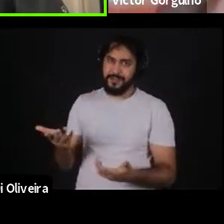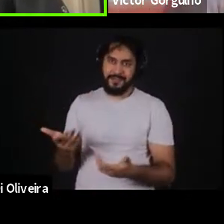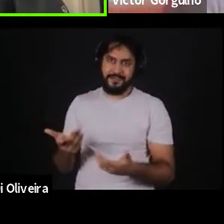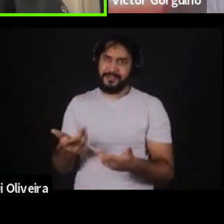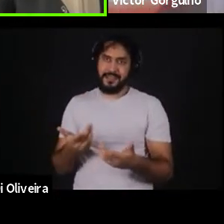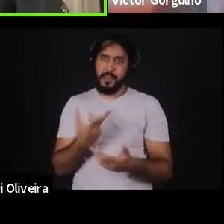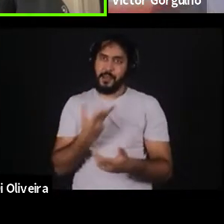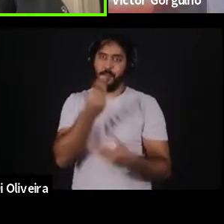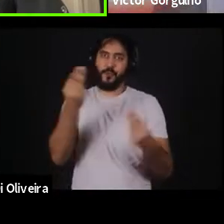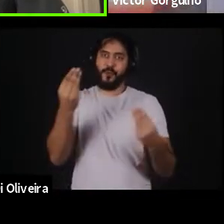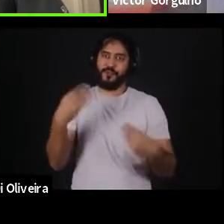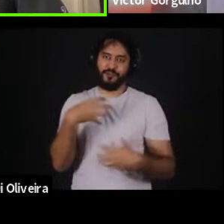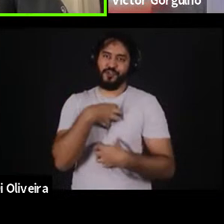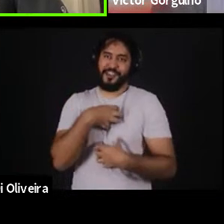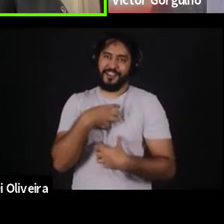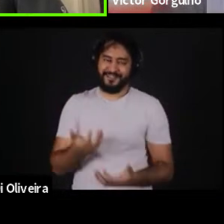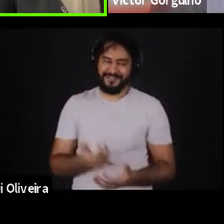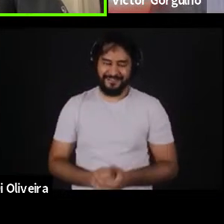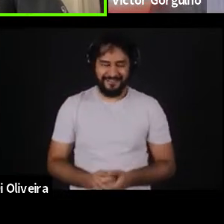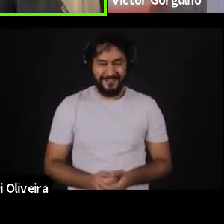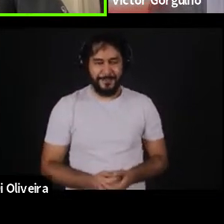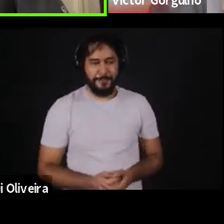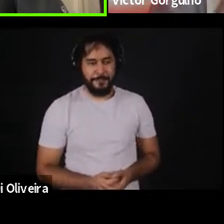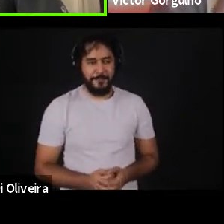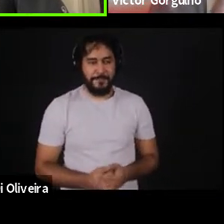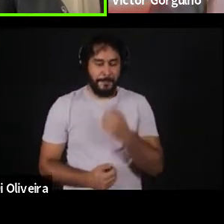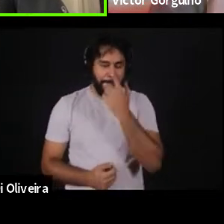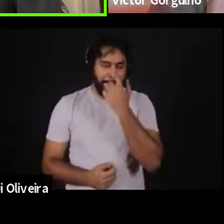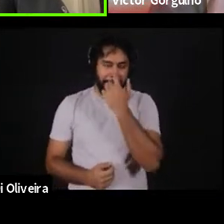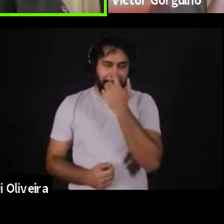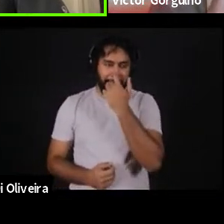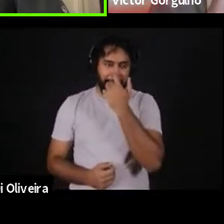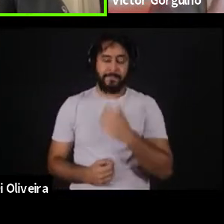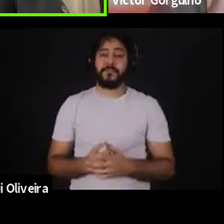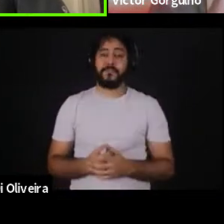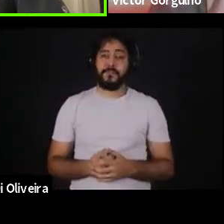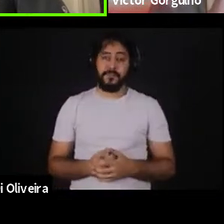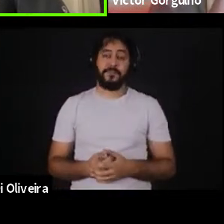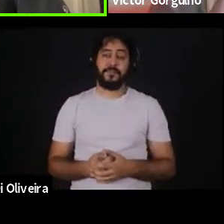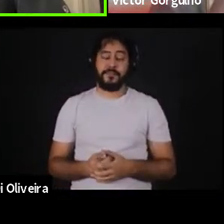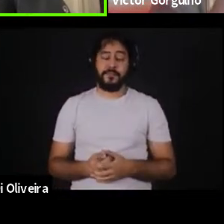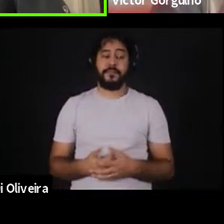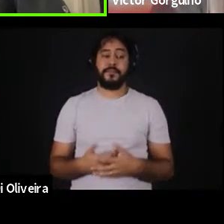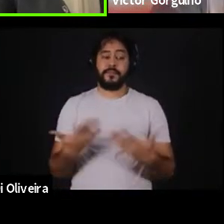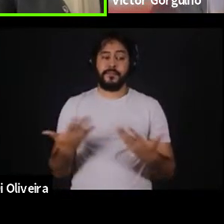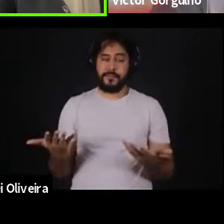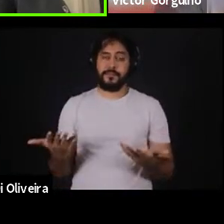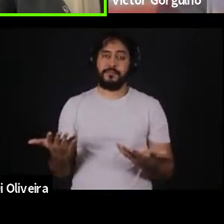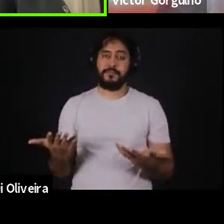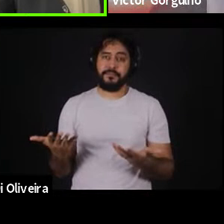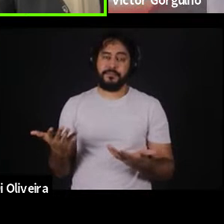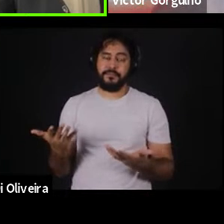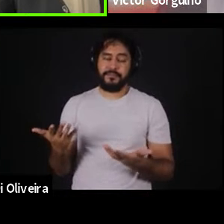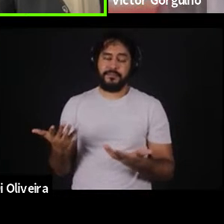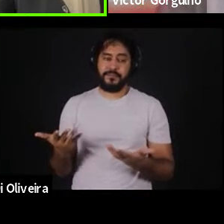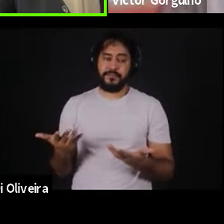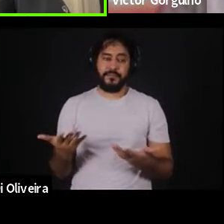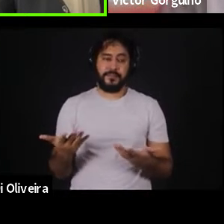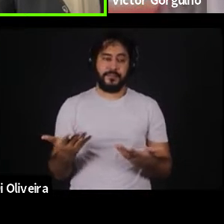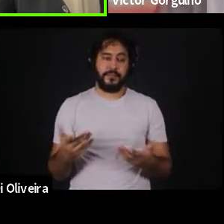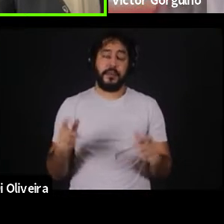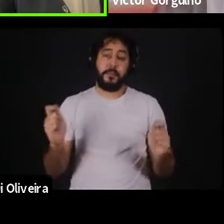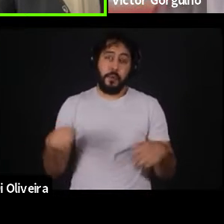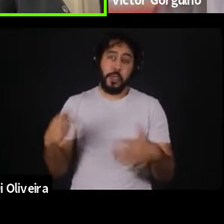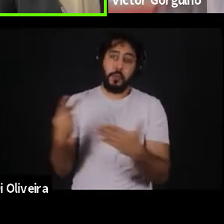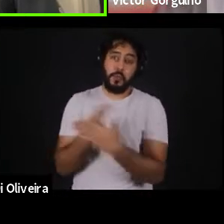né? É que quando tem consistência, é muito difícil quebrar. Pode haver